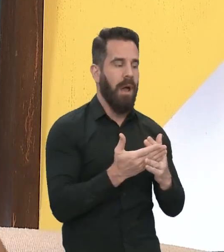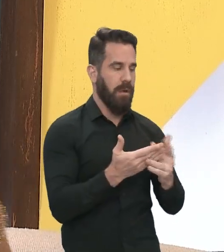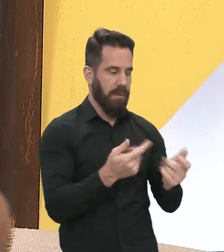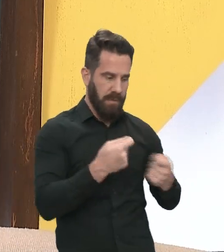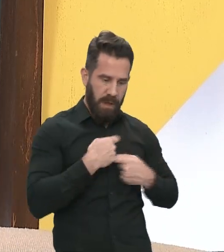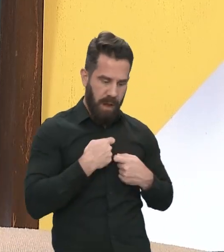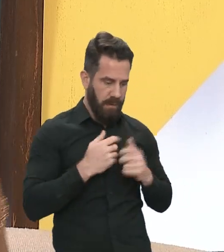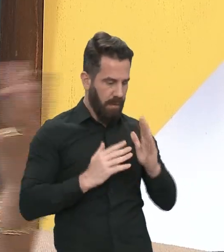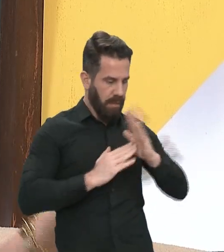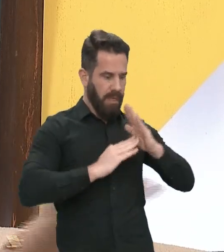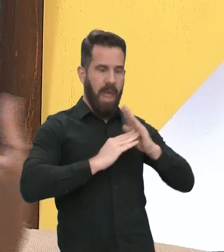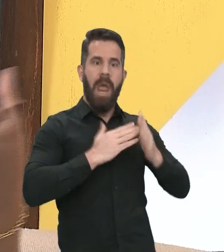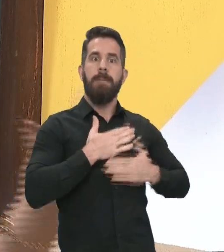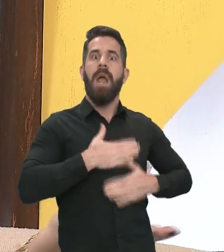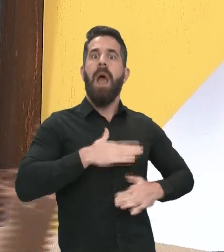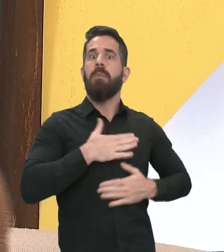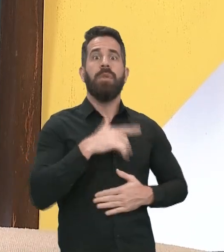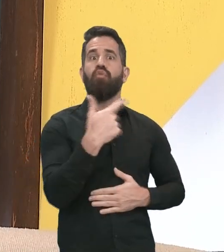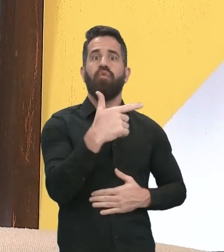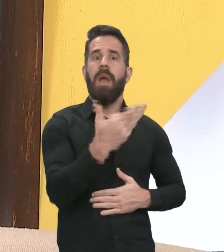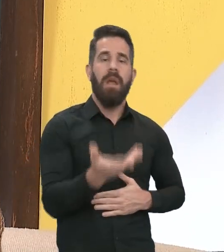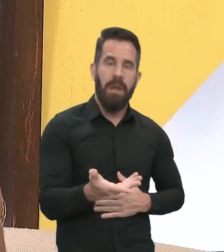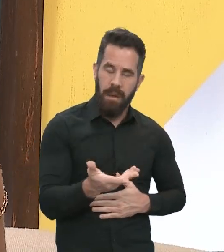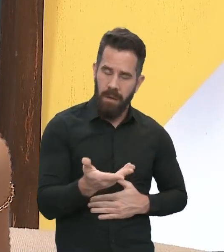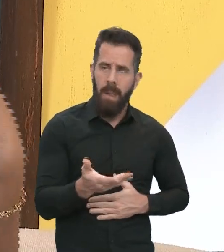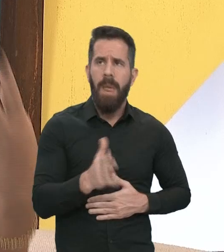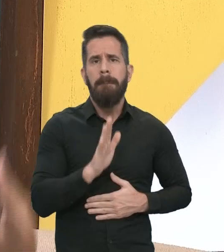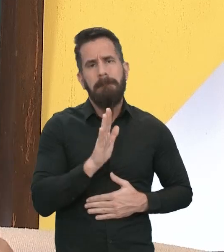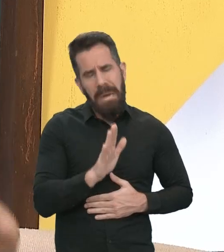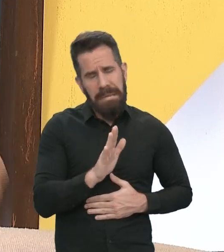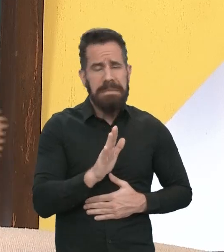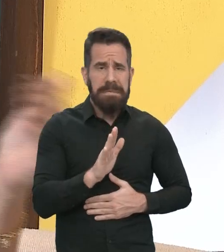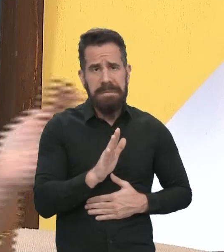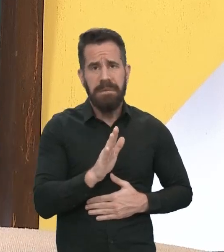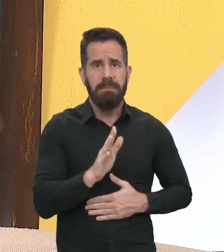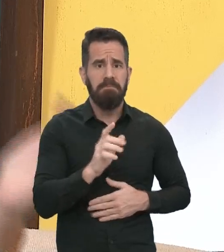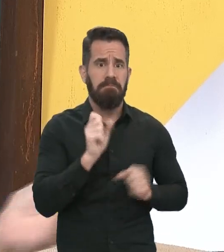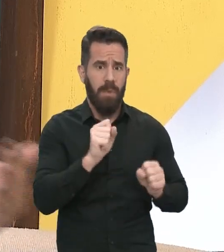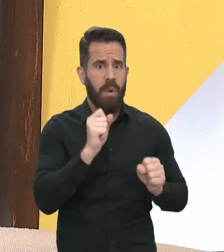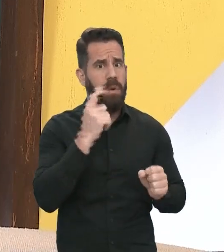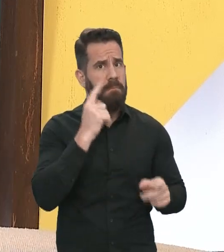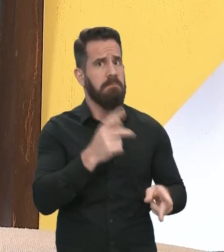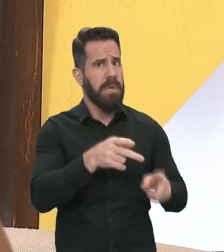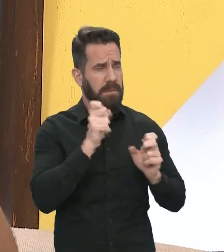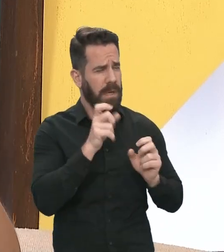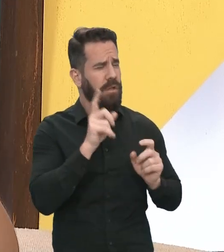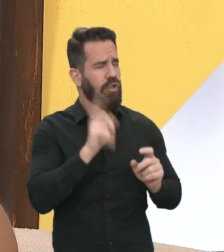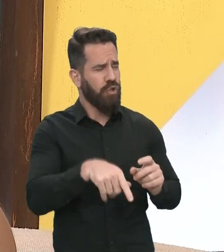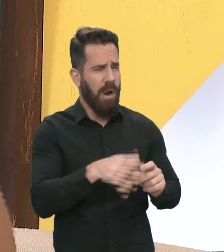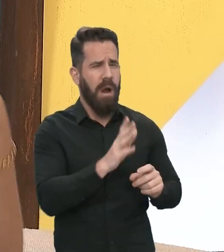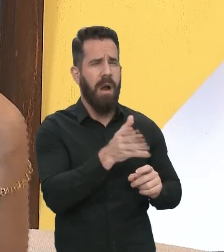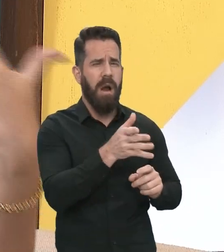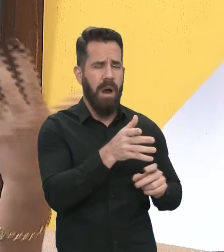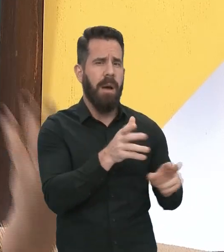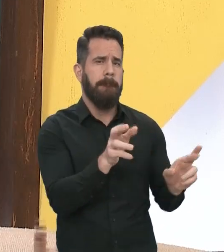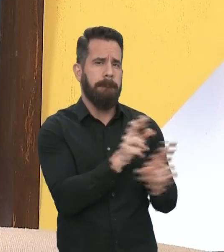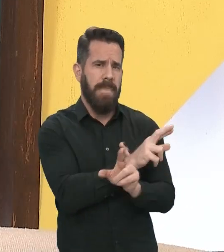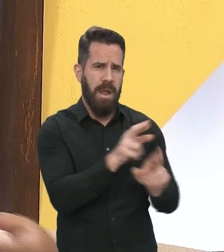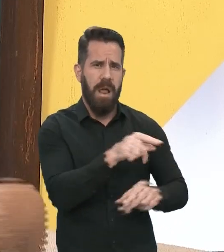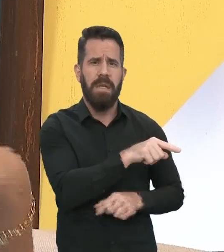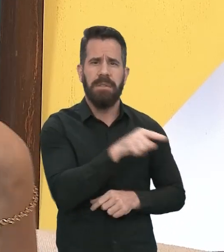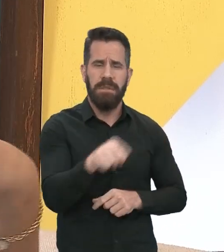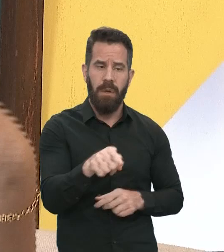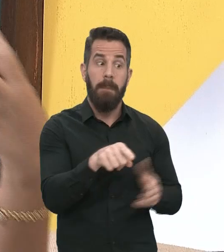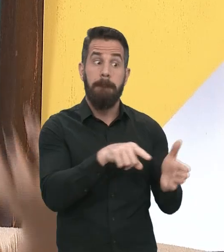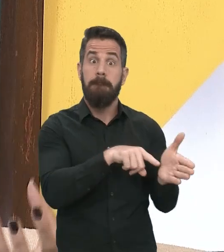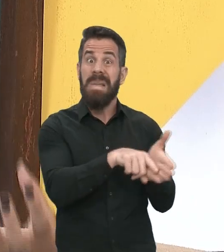né, não é uma relação de causa e efeito, mas que a gente observa algumas relações já, as pesquisas vão mostrando isso